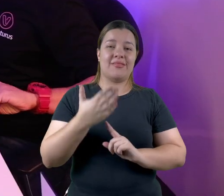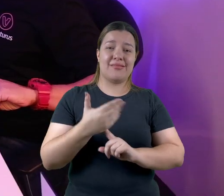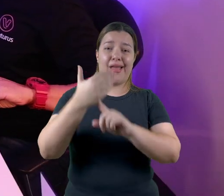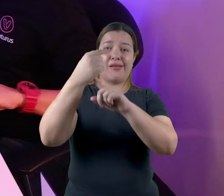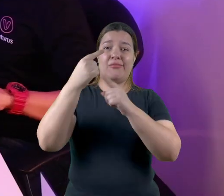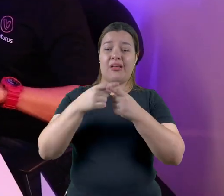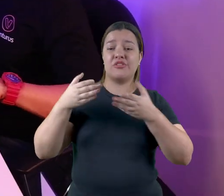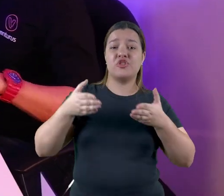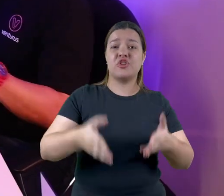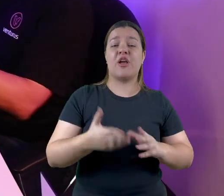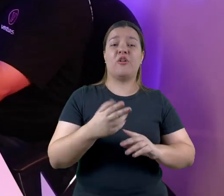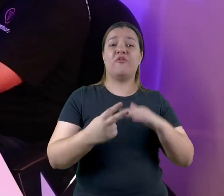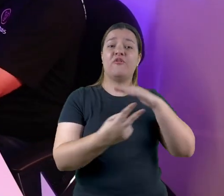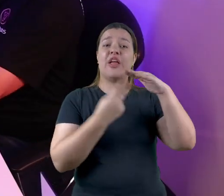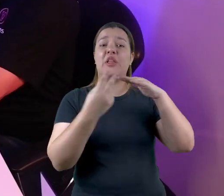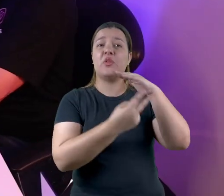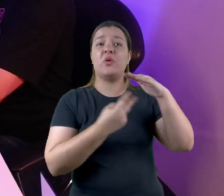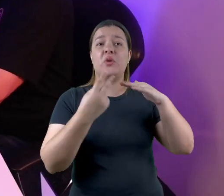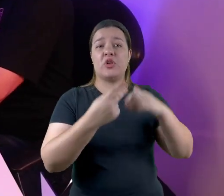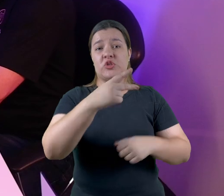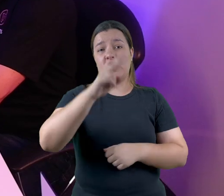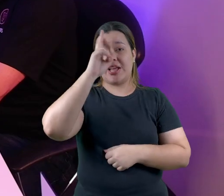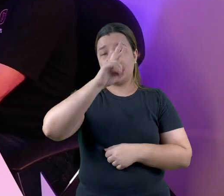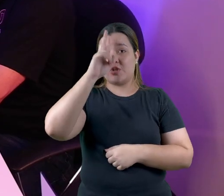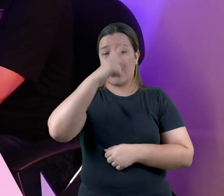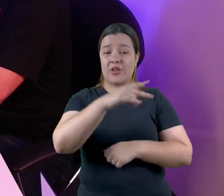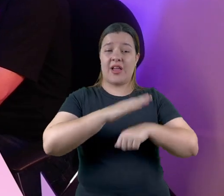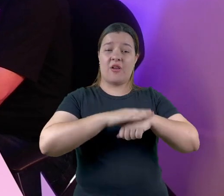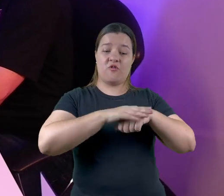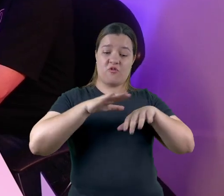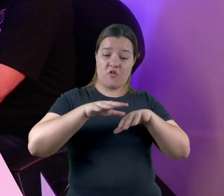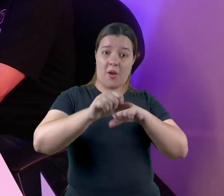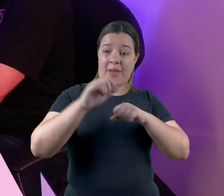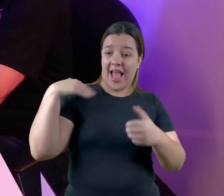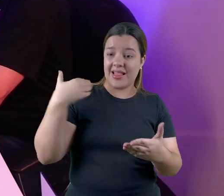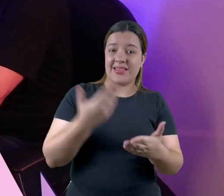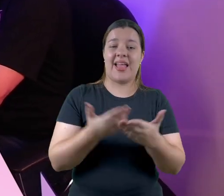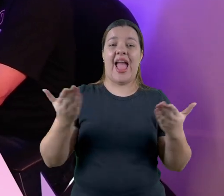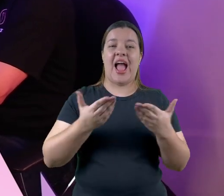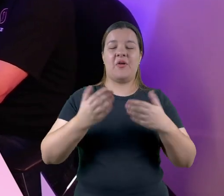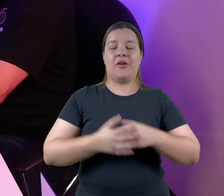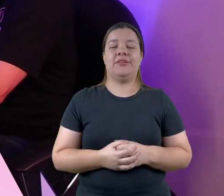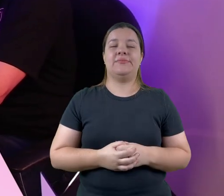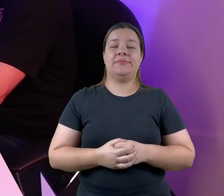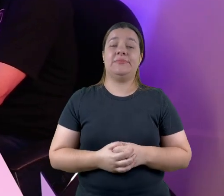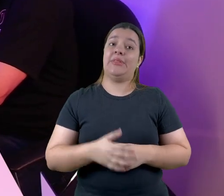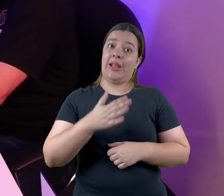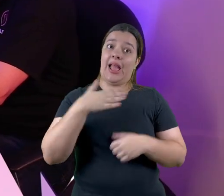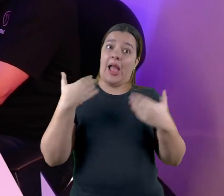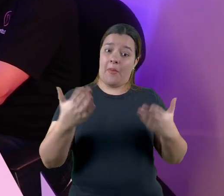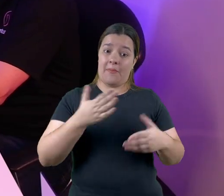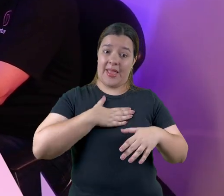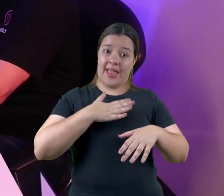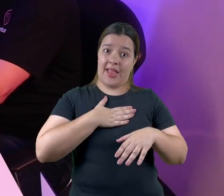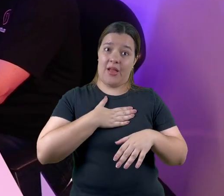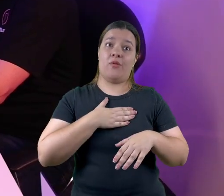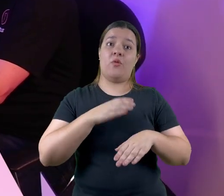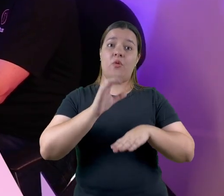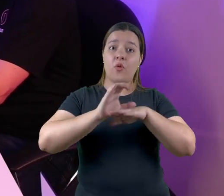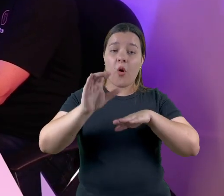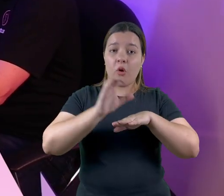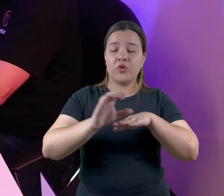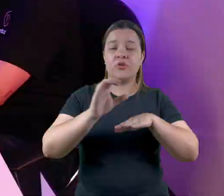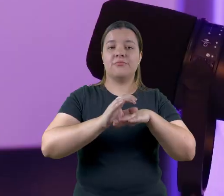chegou aqui no ventur tudo que você passou aí nessa nessa sua formação até chegar aqui bom pra formação